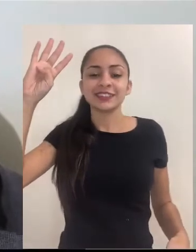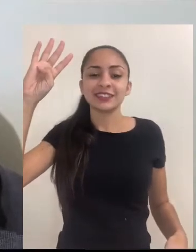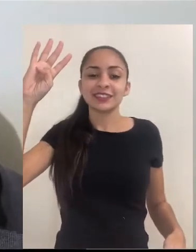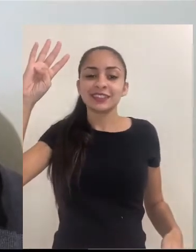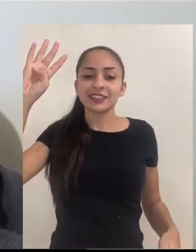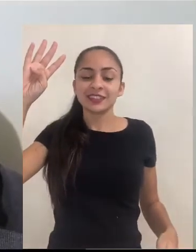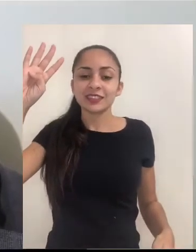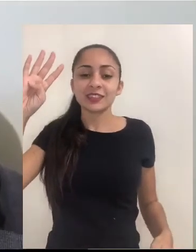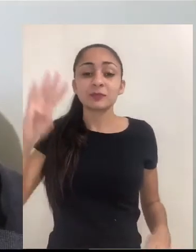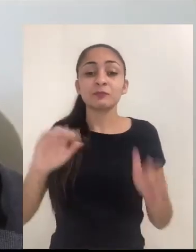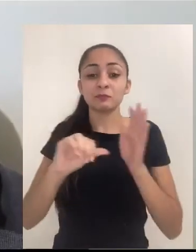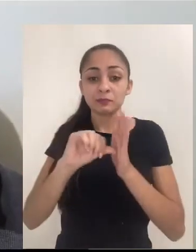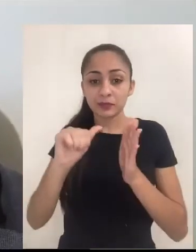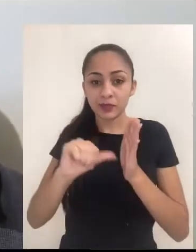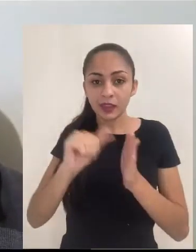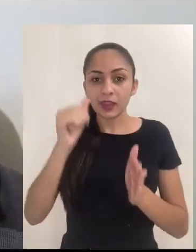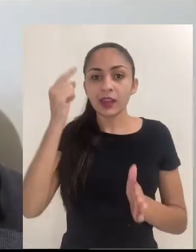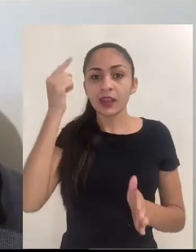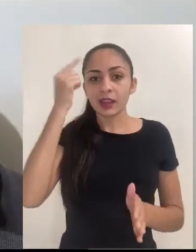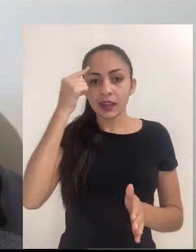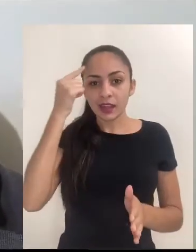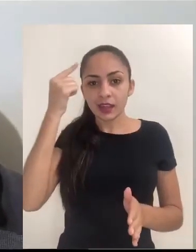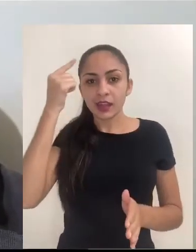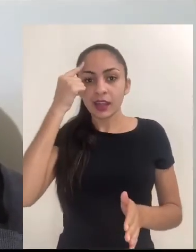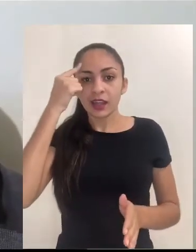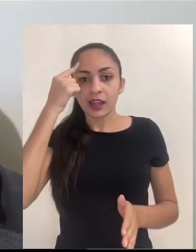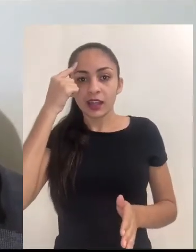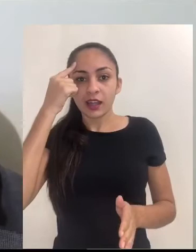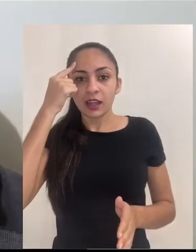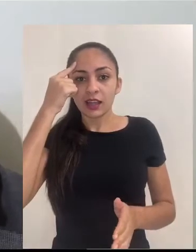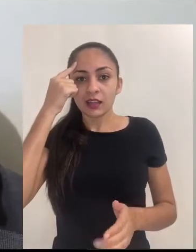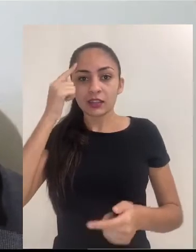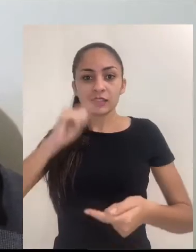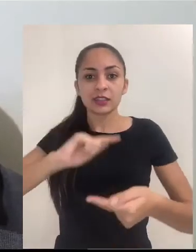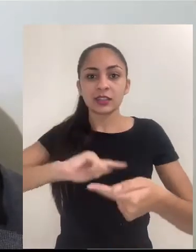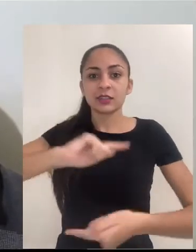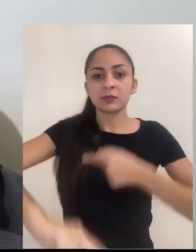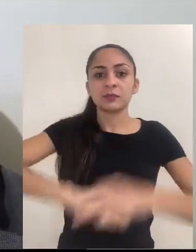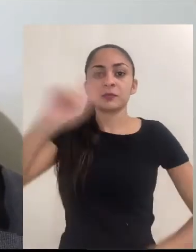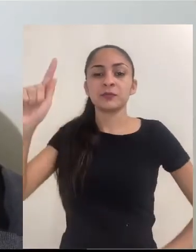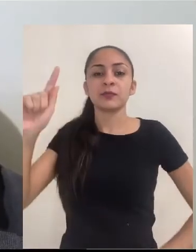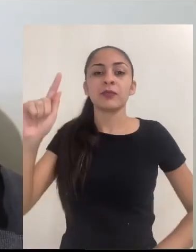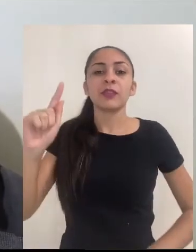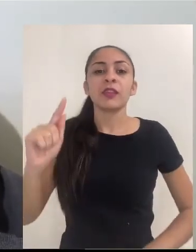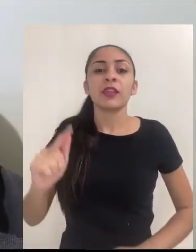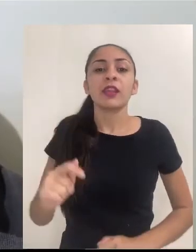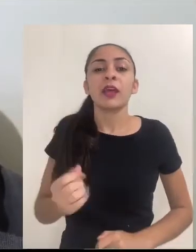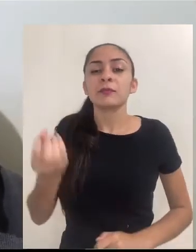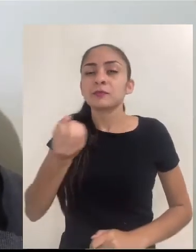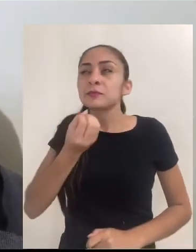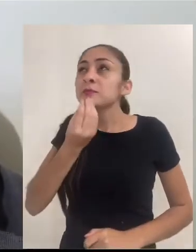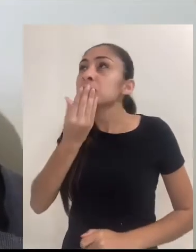primeira coisa que nós precisamos entender é que o nosso sucesso ele está limitado à simples, boa